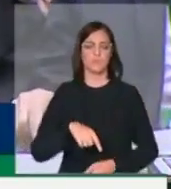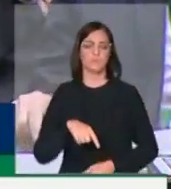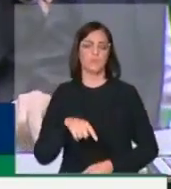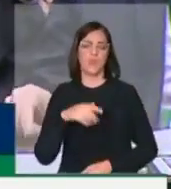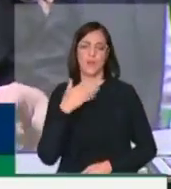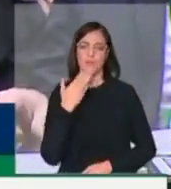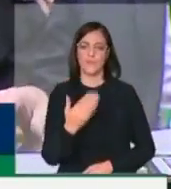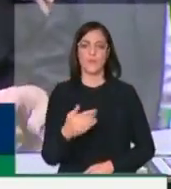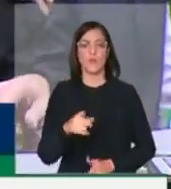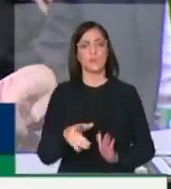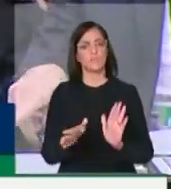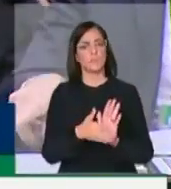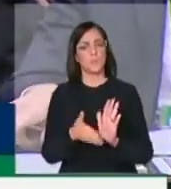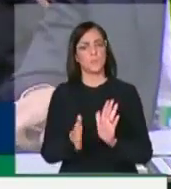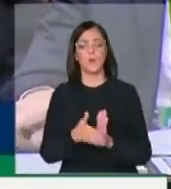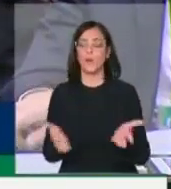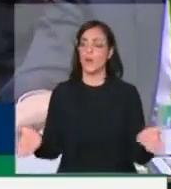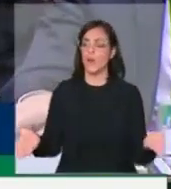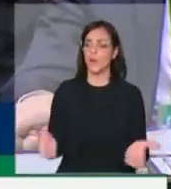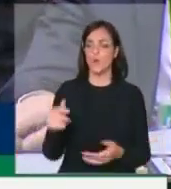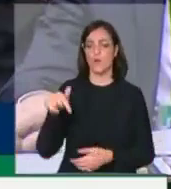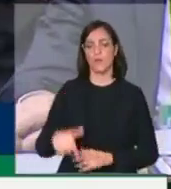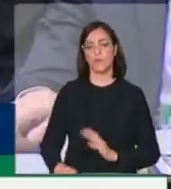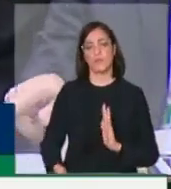fosse relatado o projeto